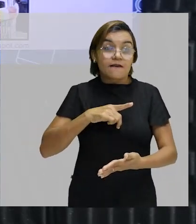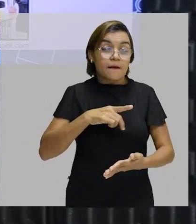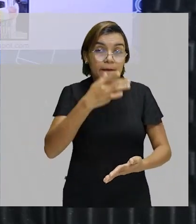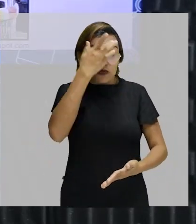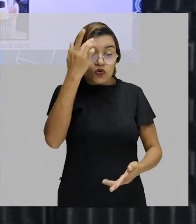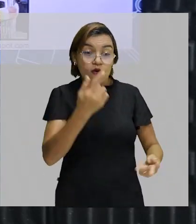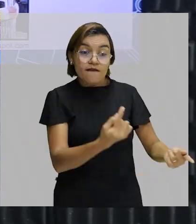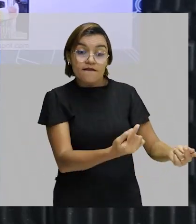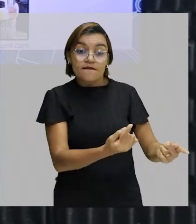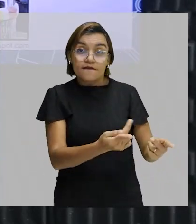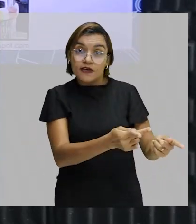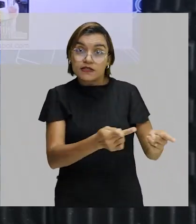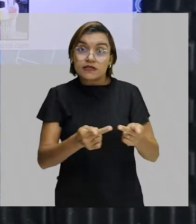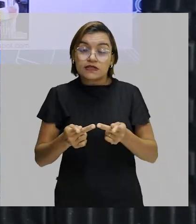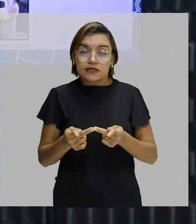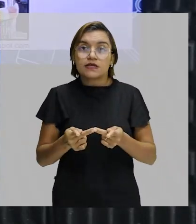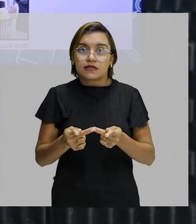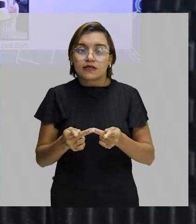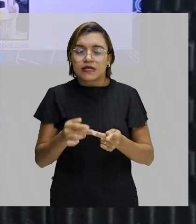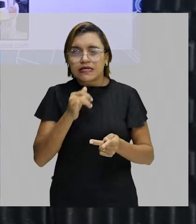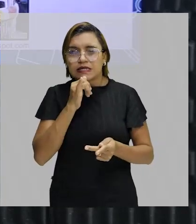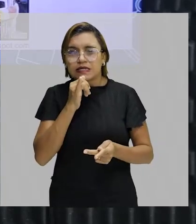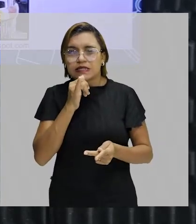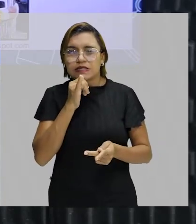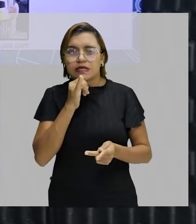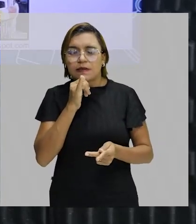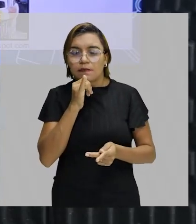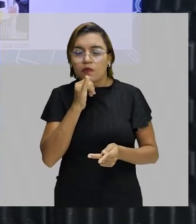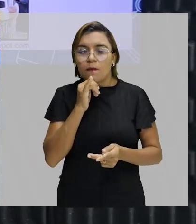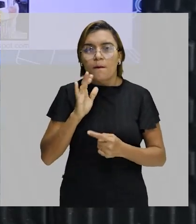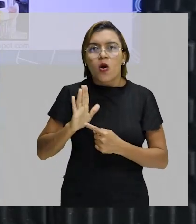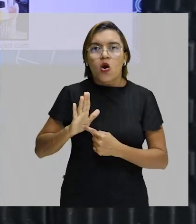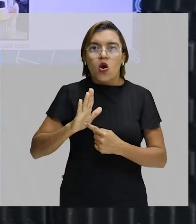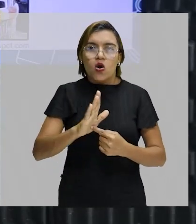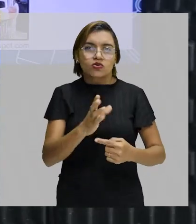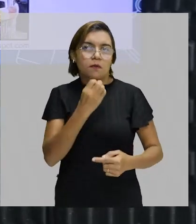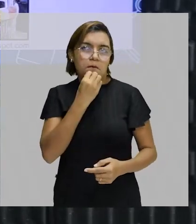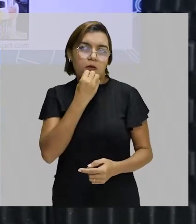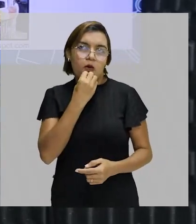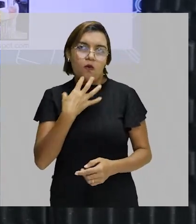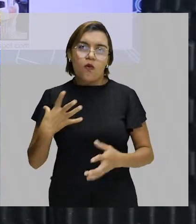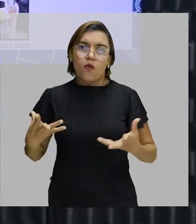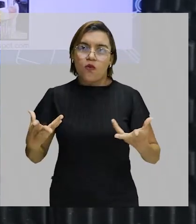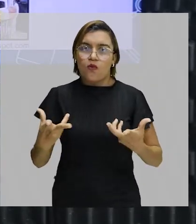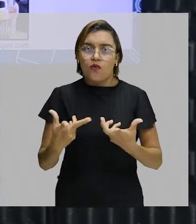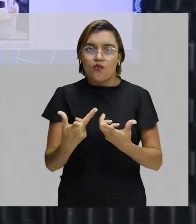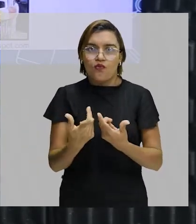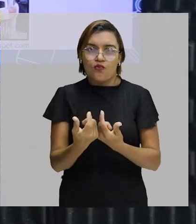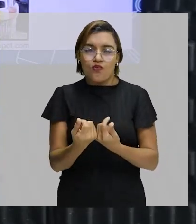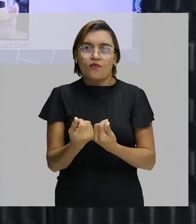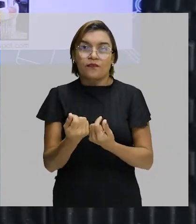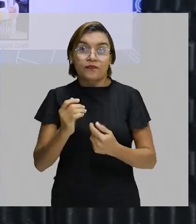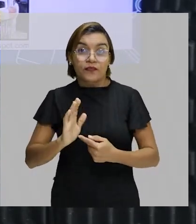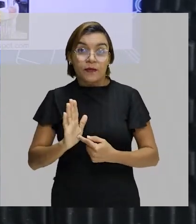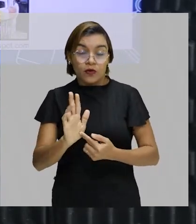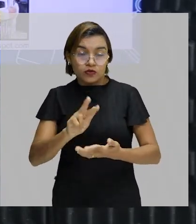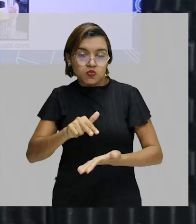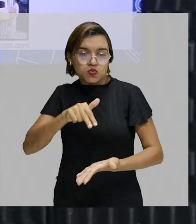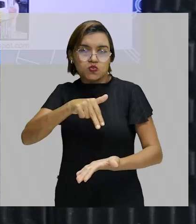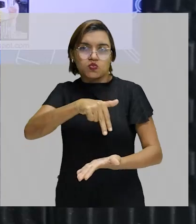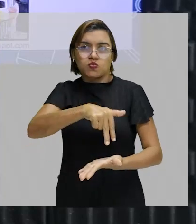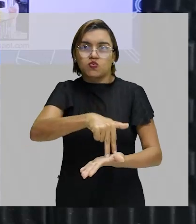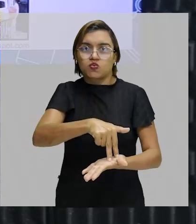visita, uma dança que quer trazer bons fluidos, uma forma de manifestar também algo